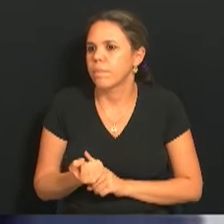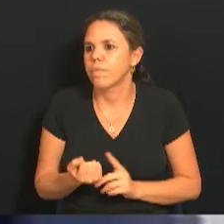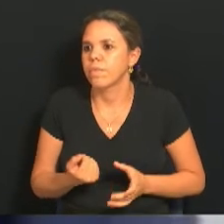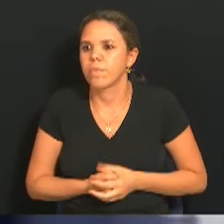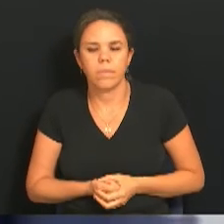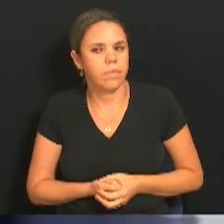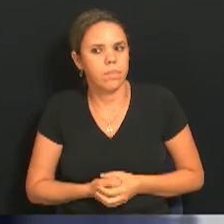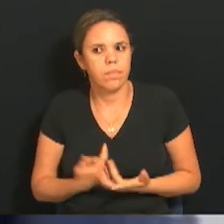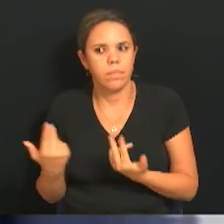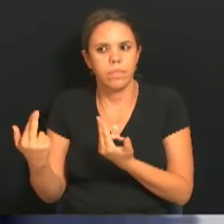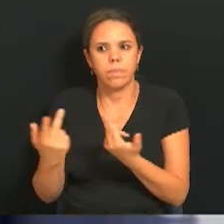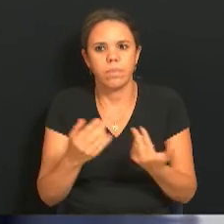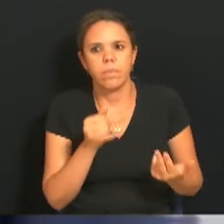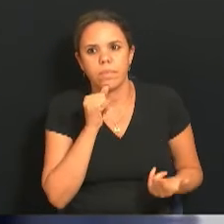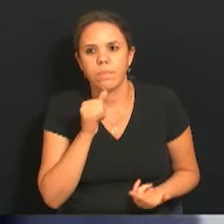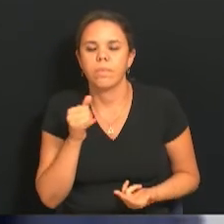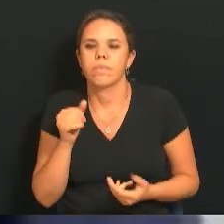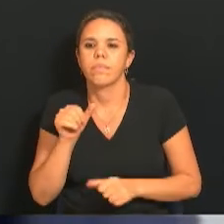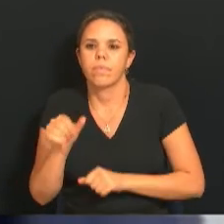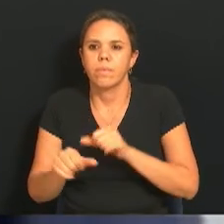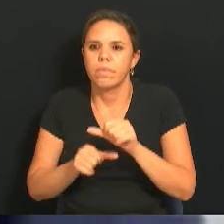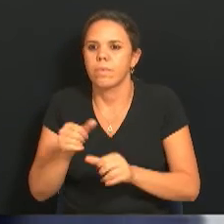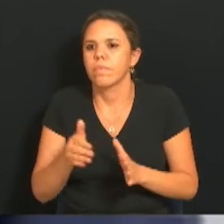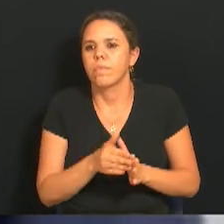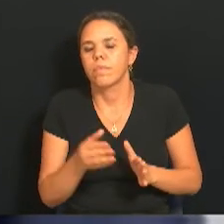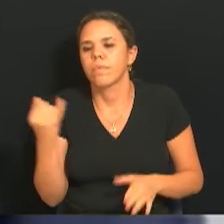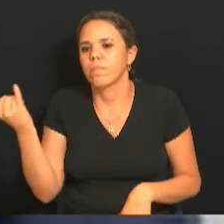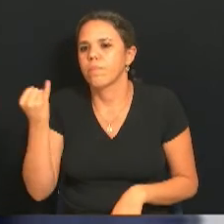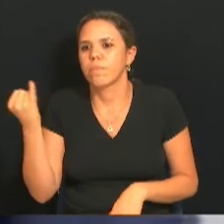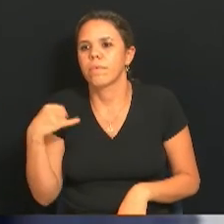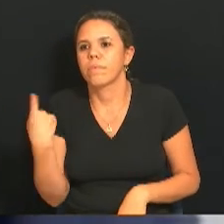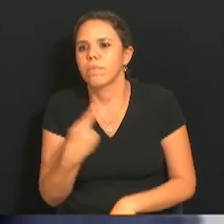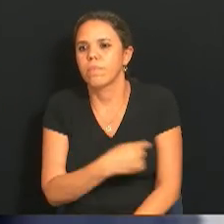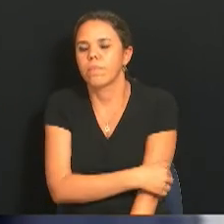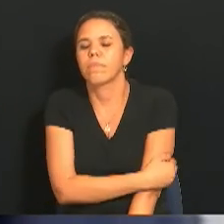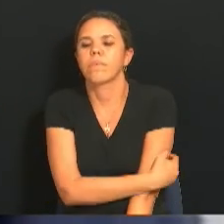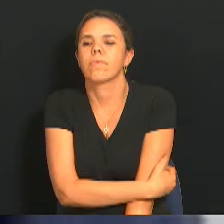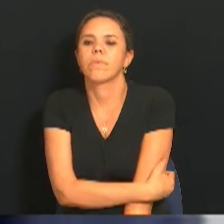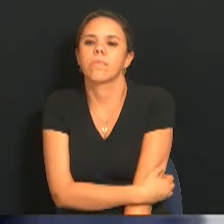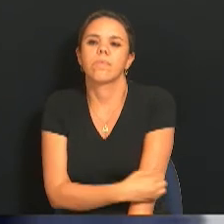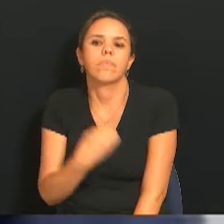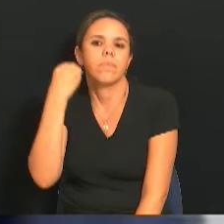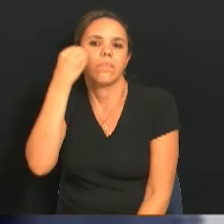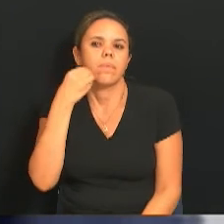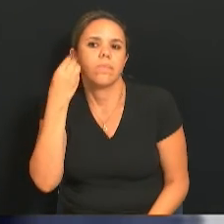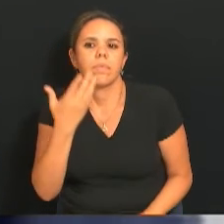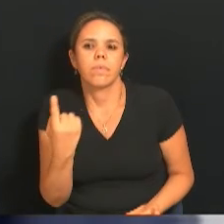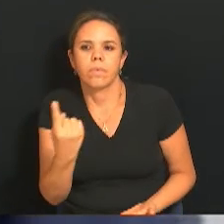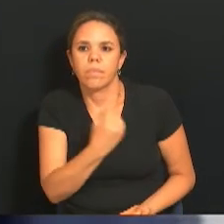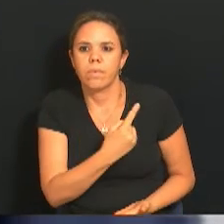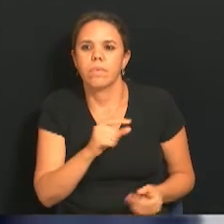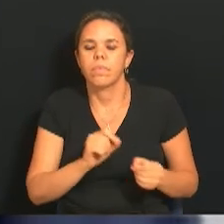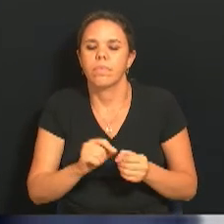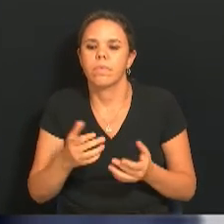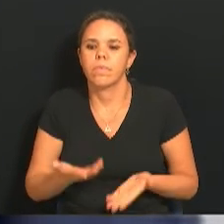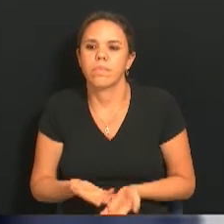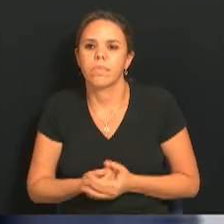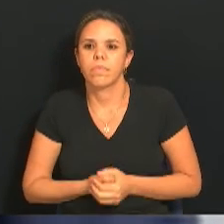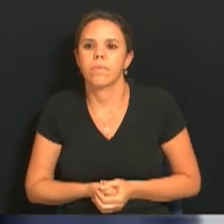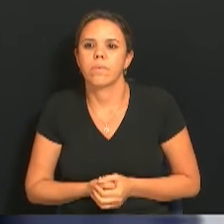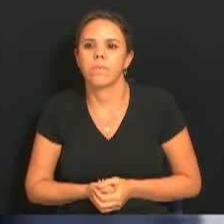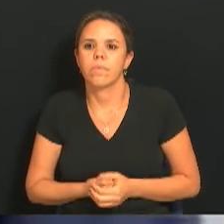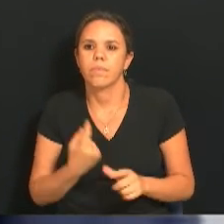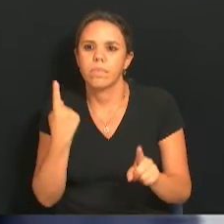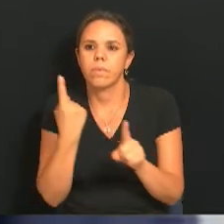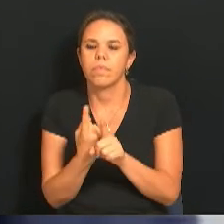mesma forma, vice-versa, né? Então, é importante que todos nós tenhamos o conhecimento do que cada um está fazendo e encontremos esse